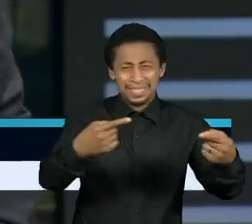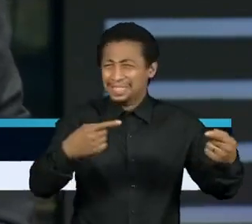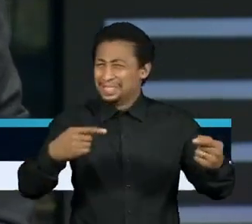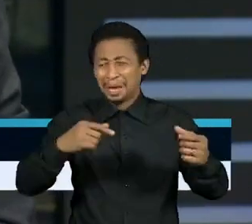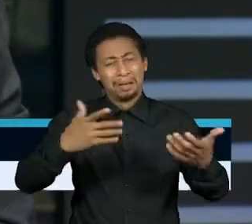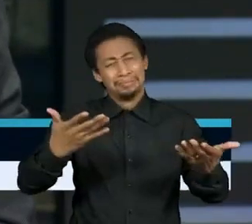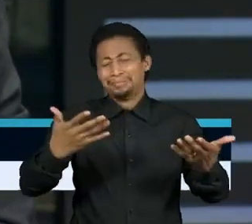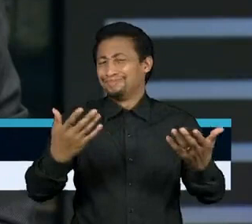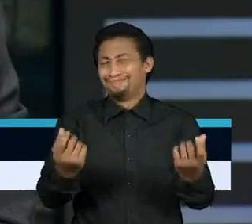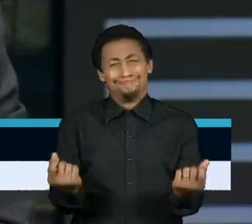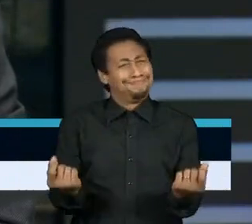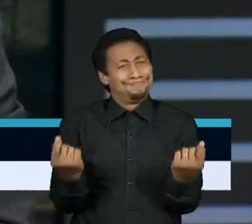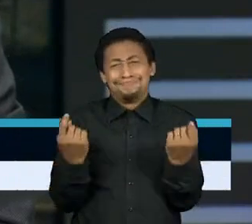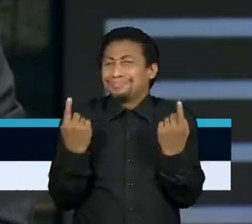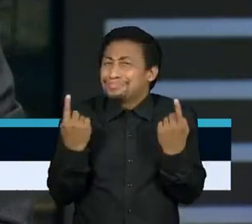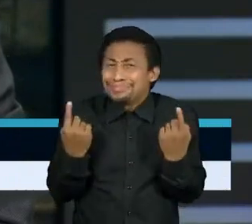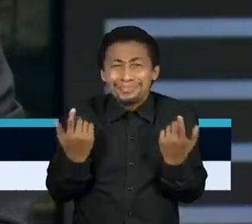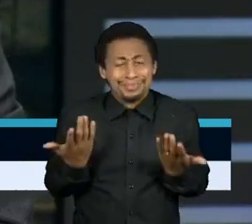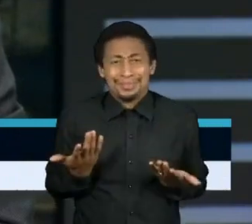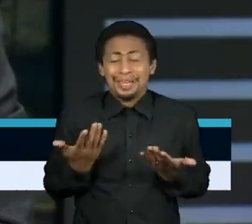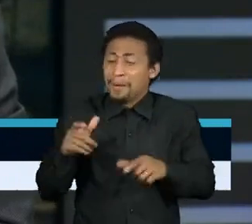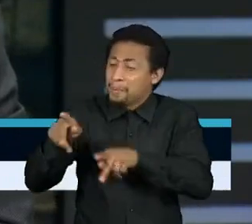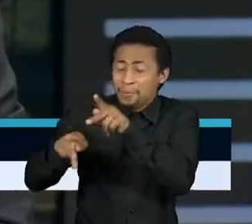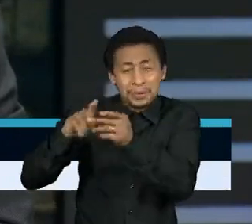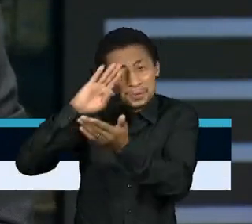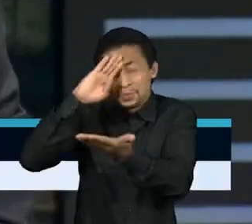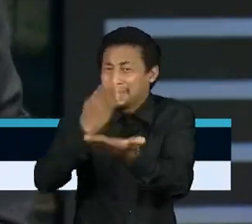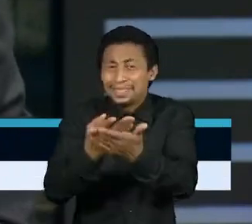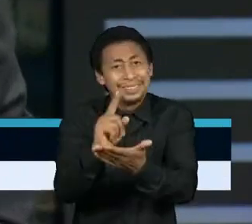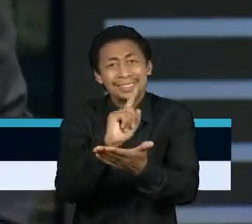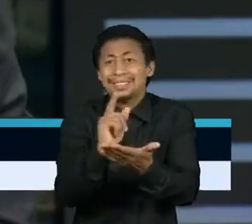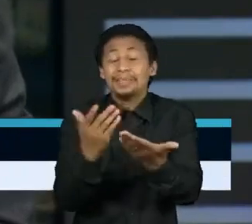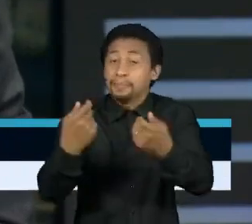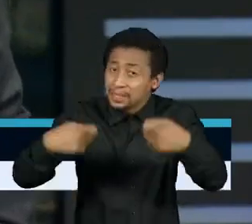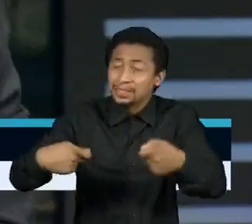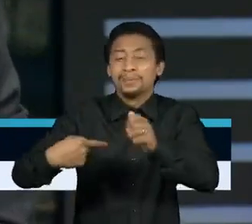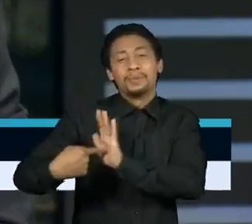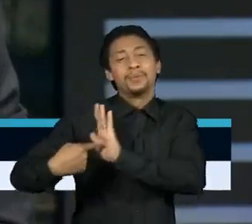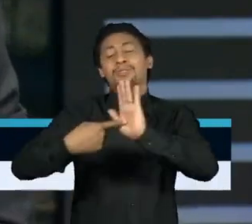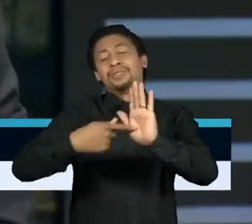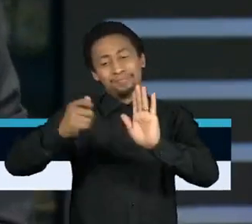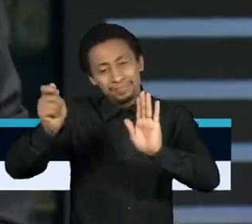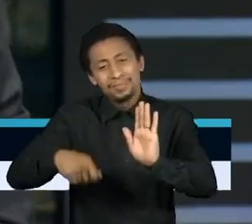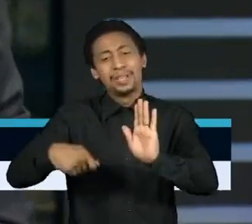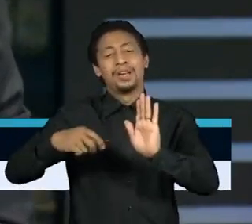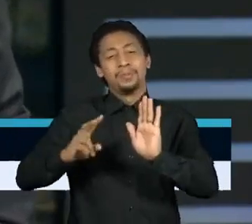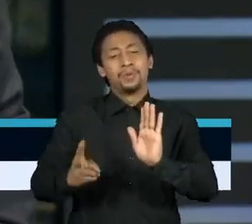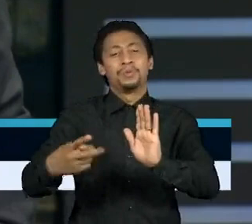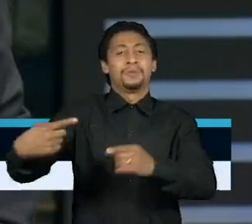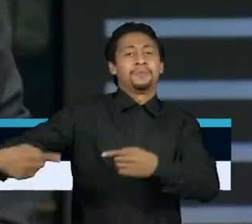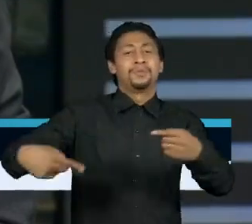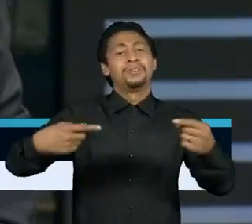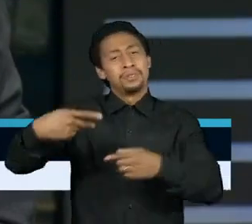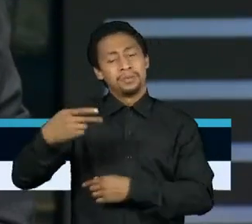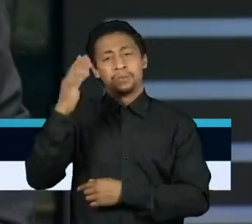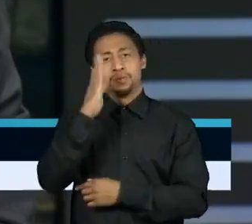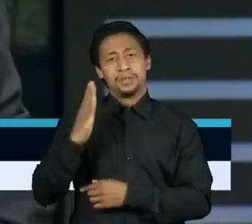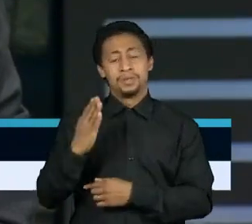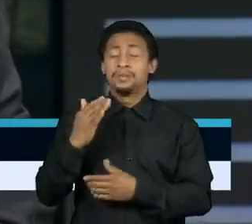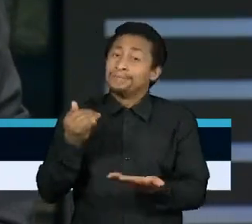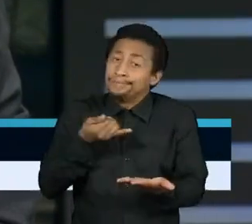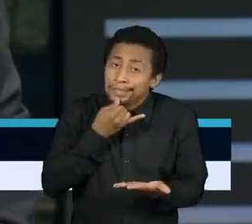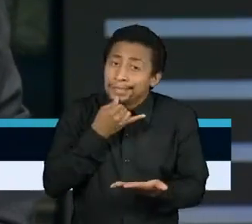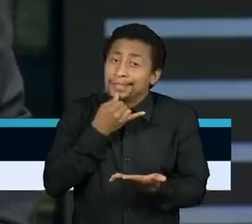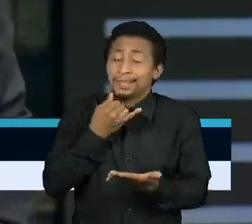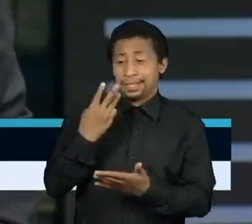a dar um pouco mais de credibilidade para o ato de fazer política no país. Infelizmente, a política nos últimos 2, 3 anos